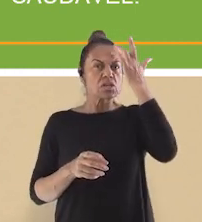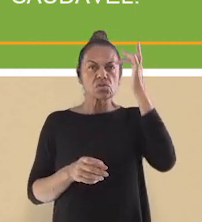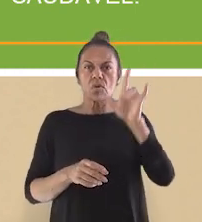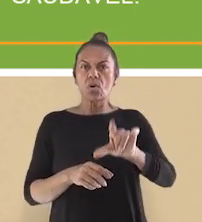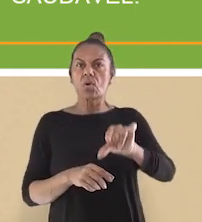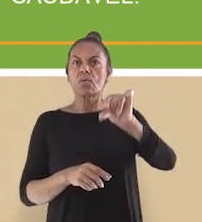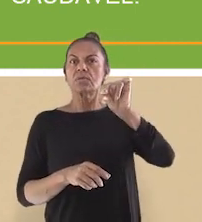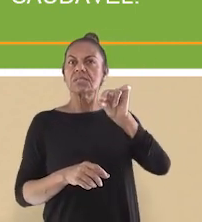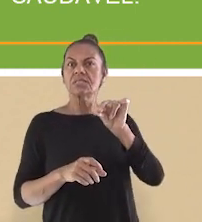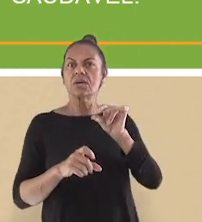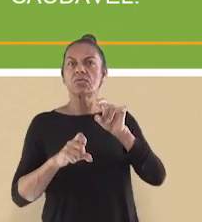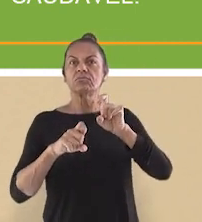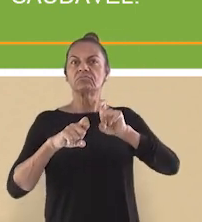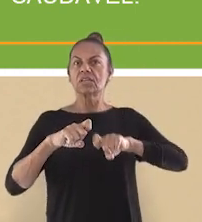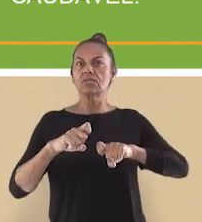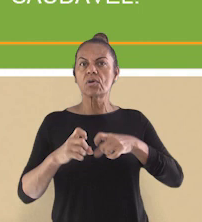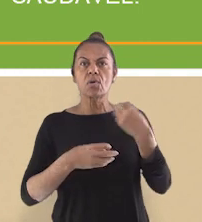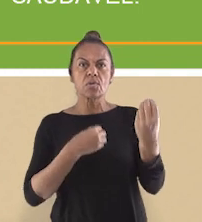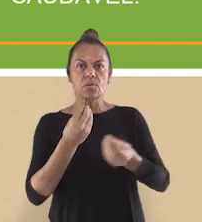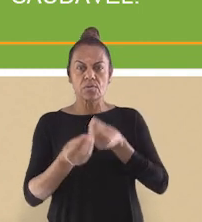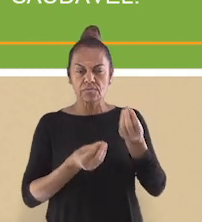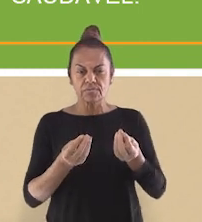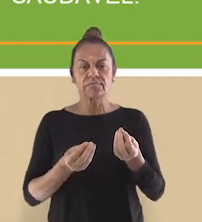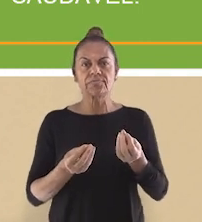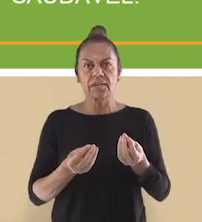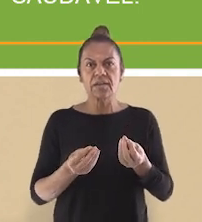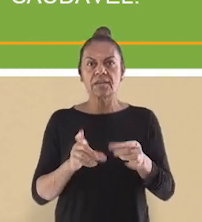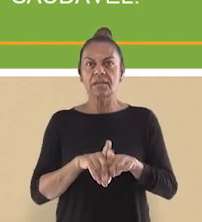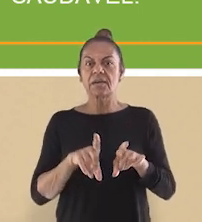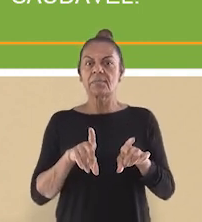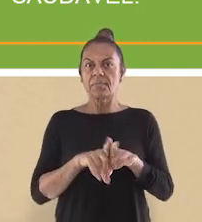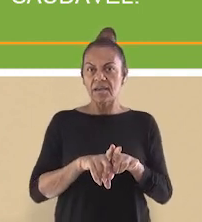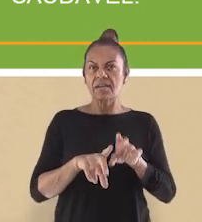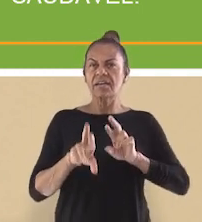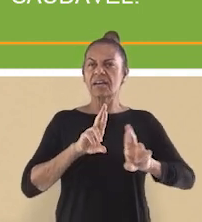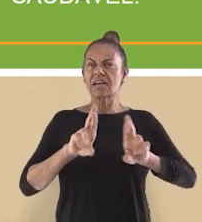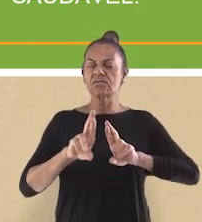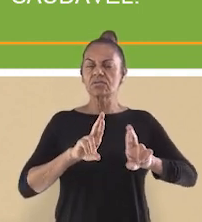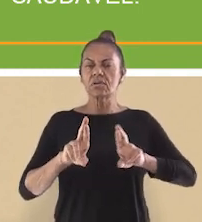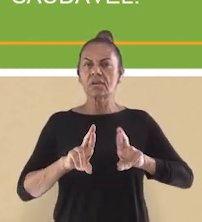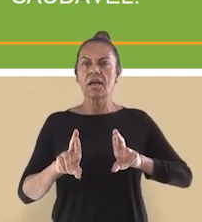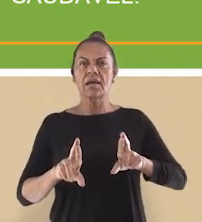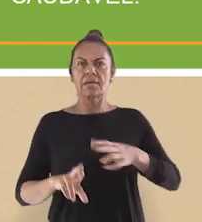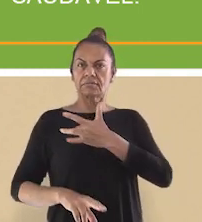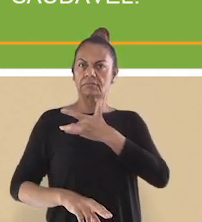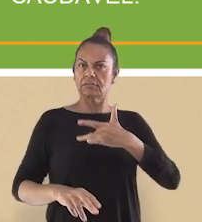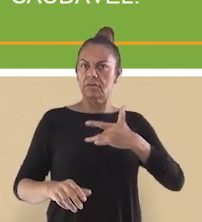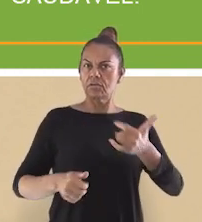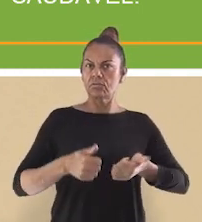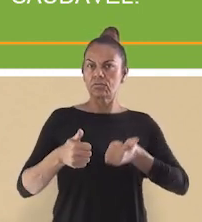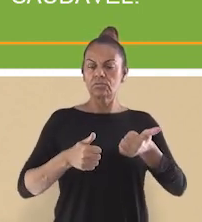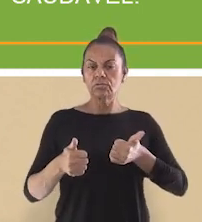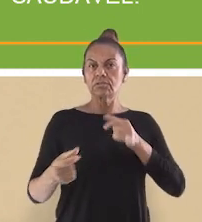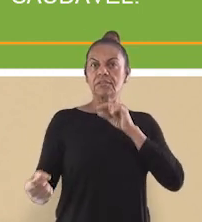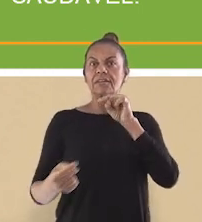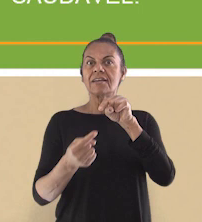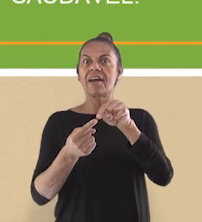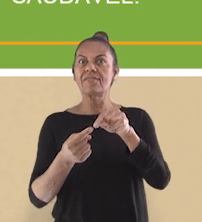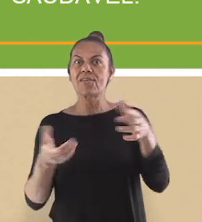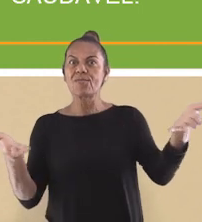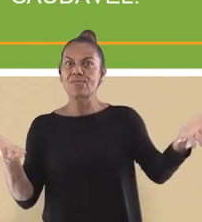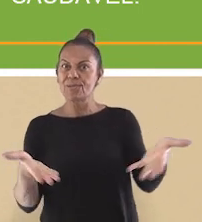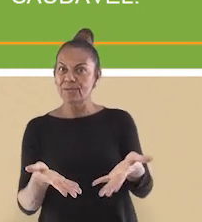de opções sexuais. E como objetivo da aula, relacionar a promoção da saúde com o modo de